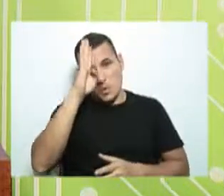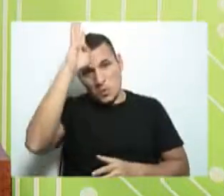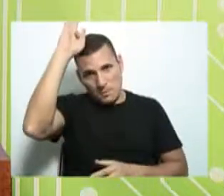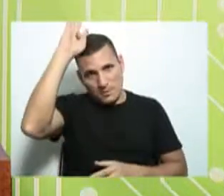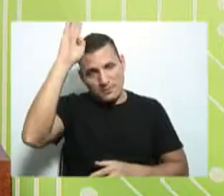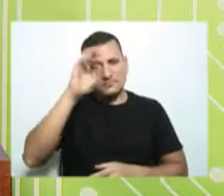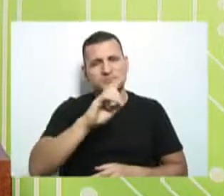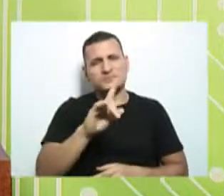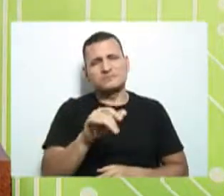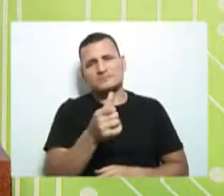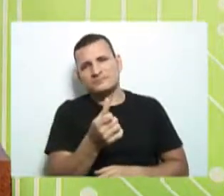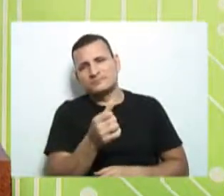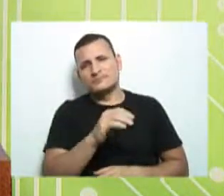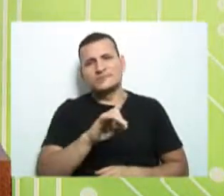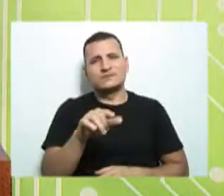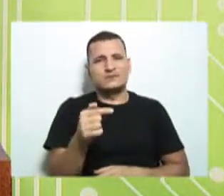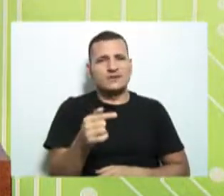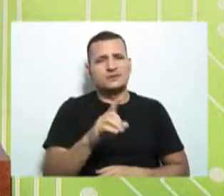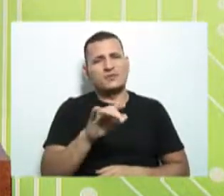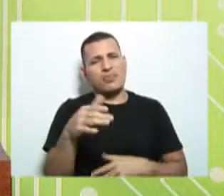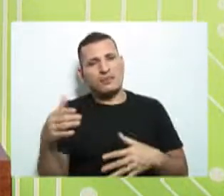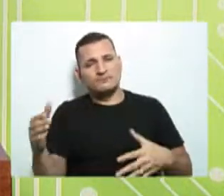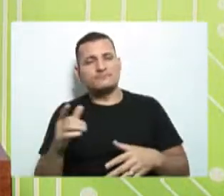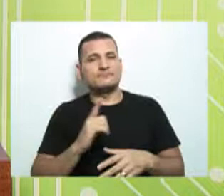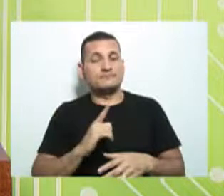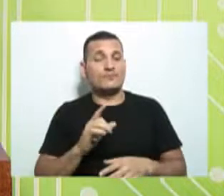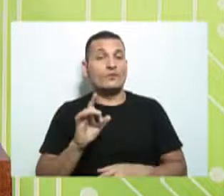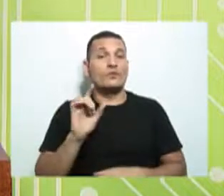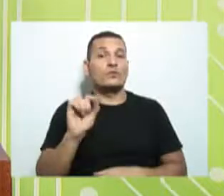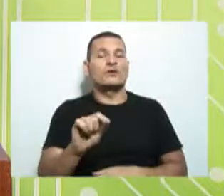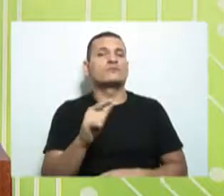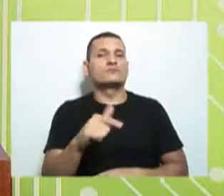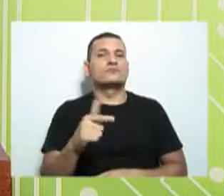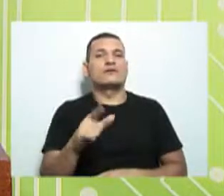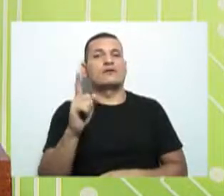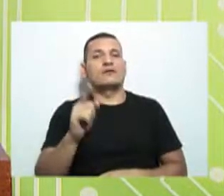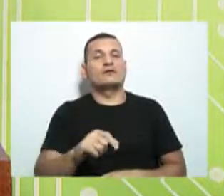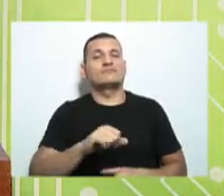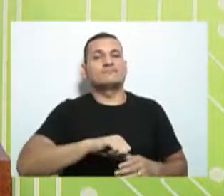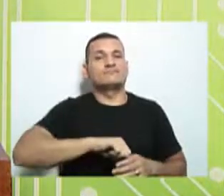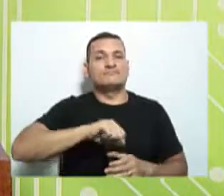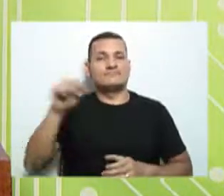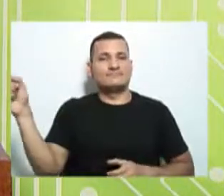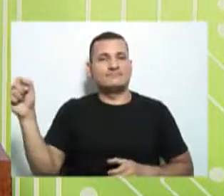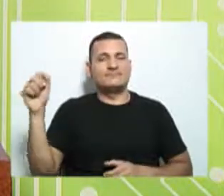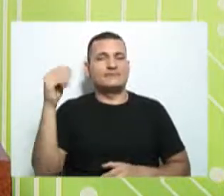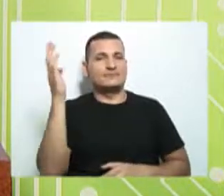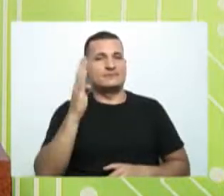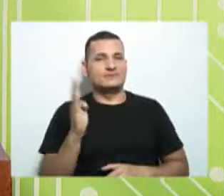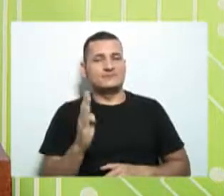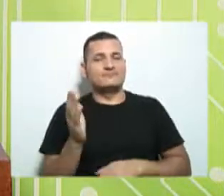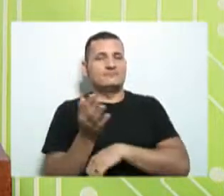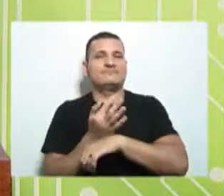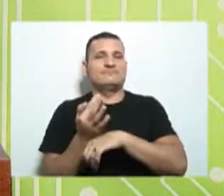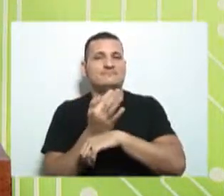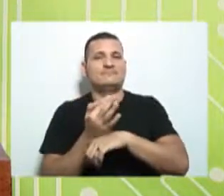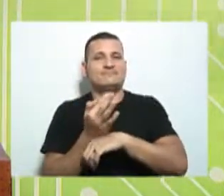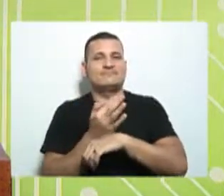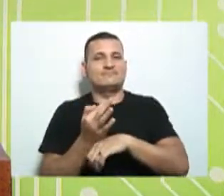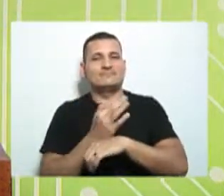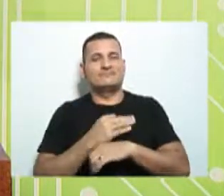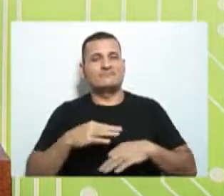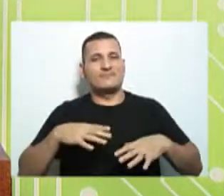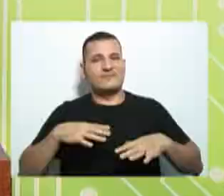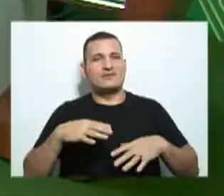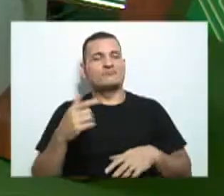6 de setembro, 5 de setembro. O que não tem é a independência do Brasil, feriado, independência do Brasil, não é isso que se comemora? Pois é, alguém